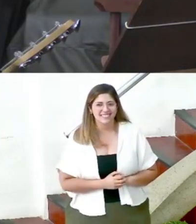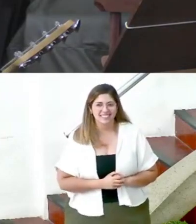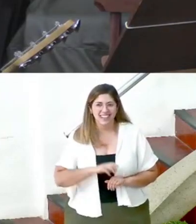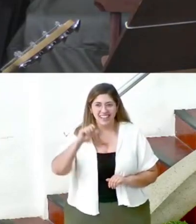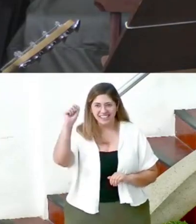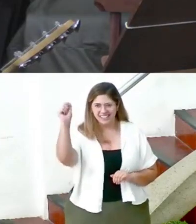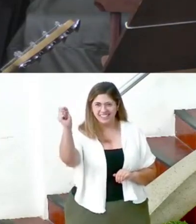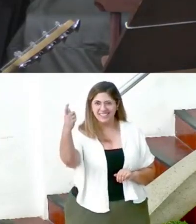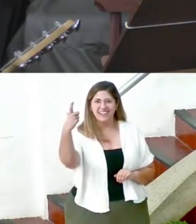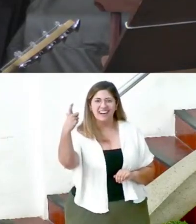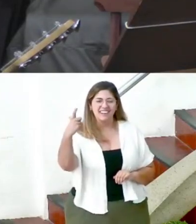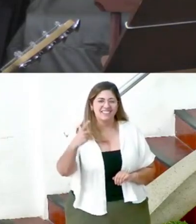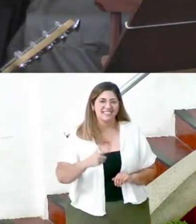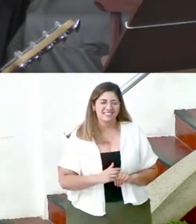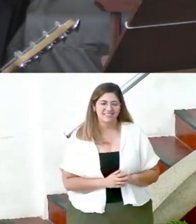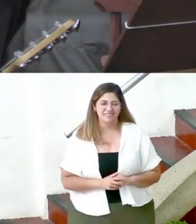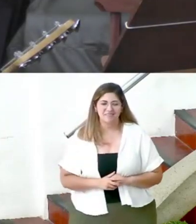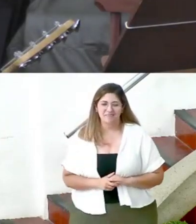em nós, né?